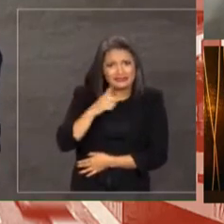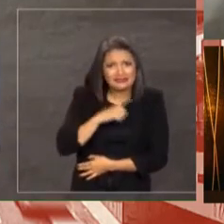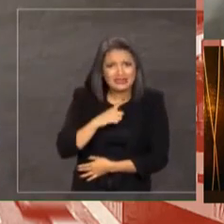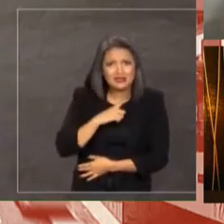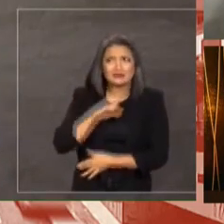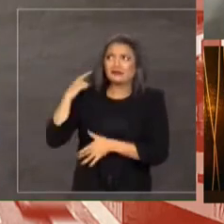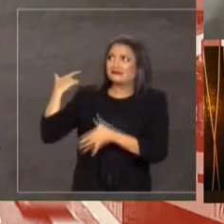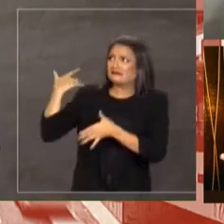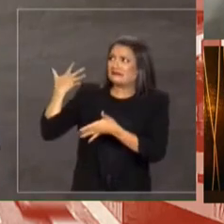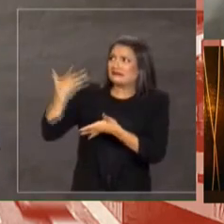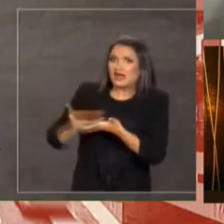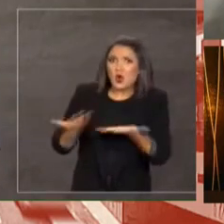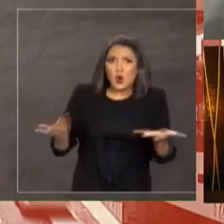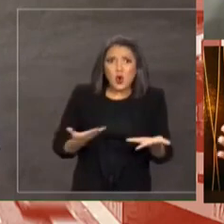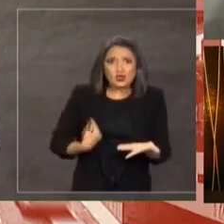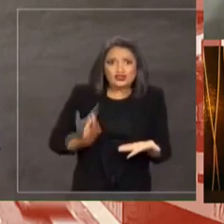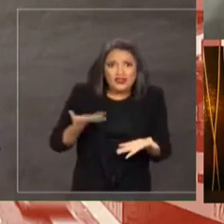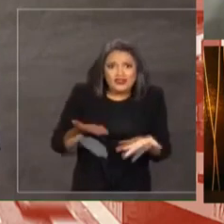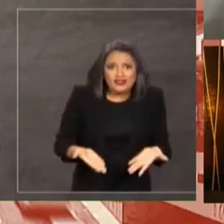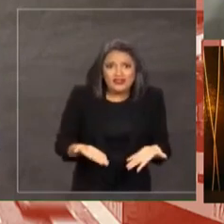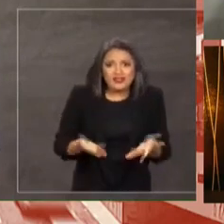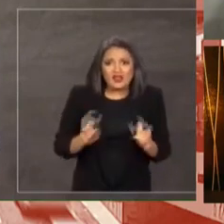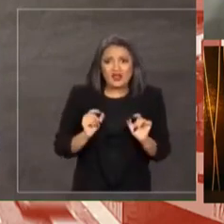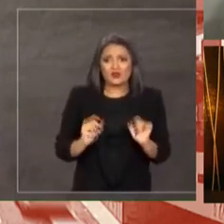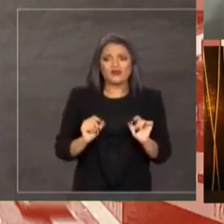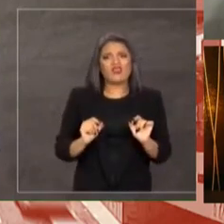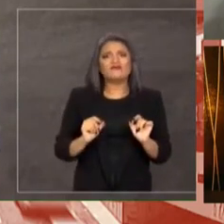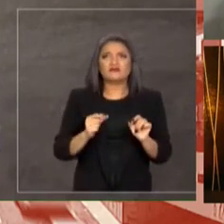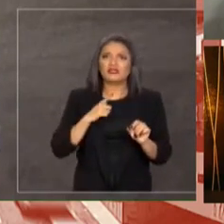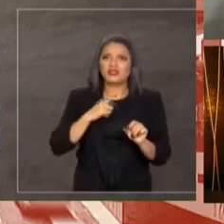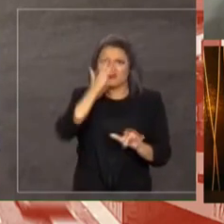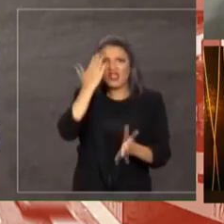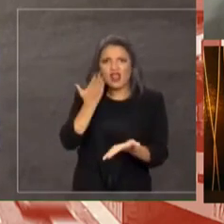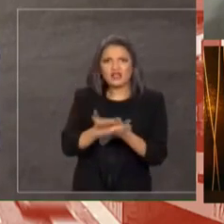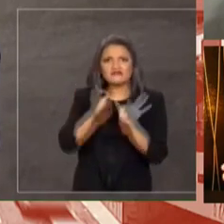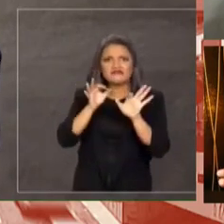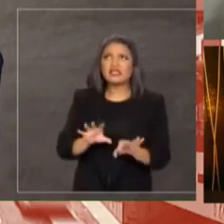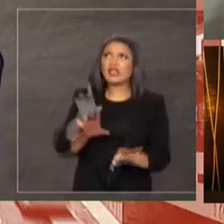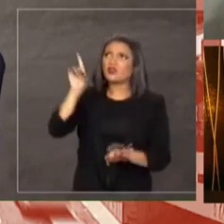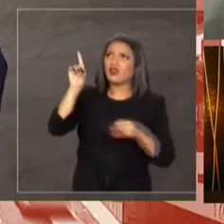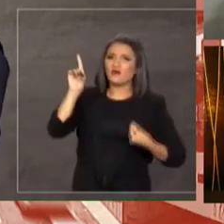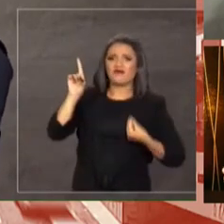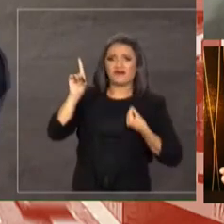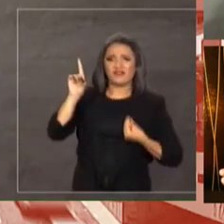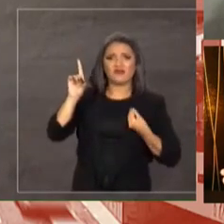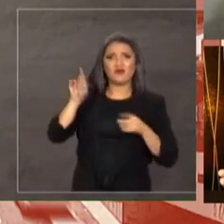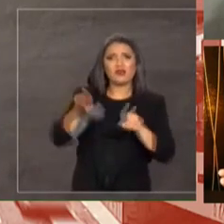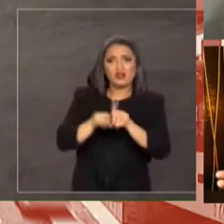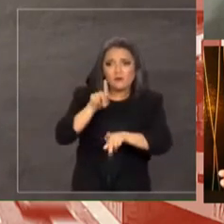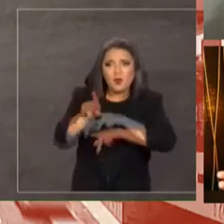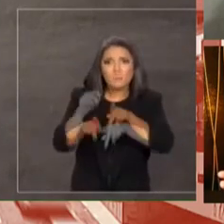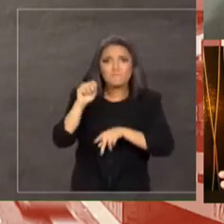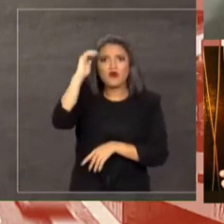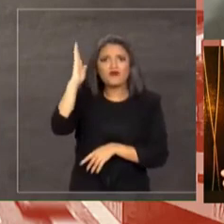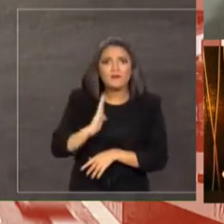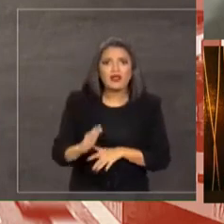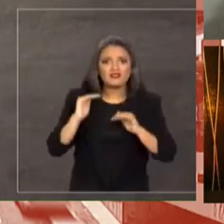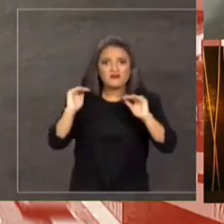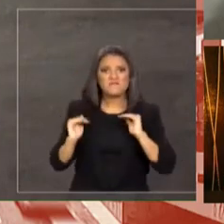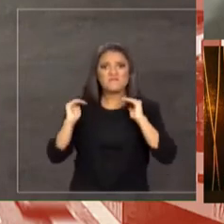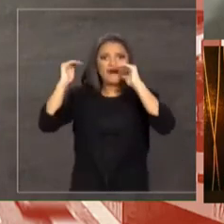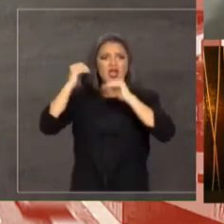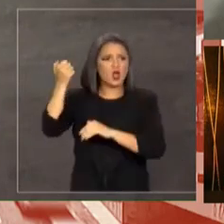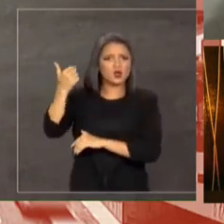comunista que eles tanto falavam que chegava desde 1937 que eu tô esperando essa benção chegar no Brasil e não chegou ainda né